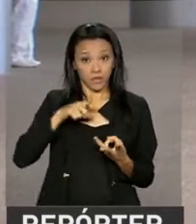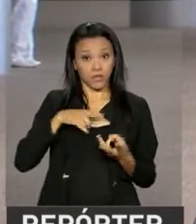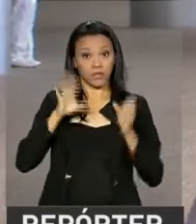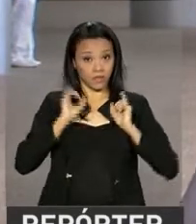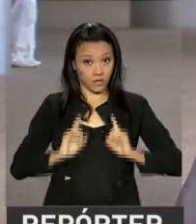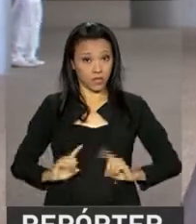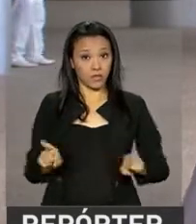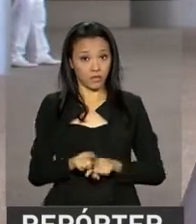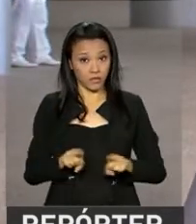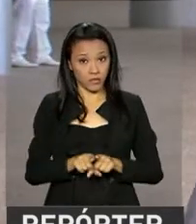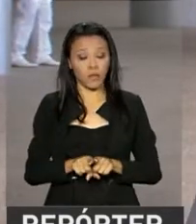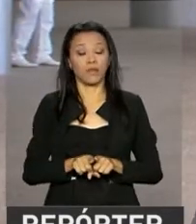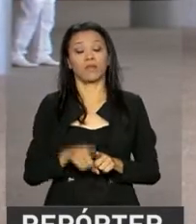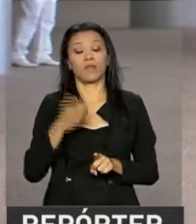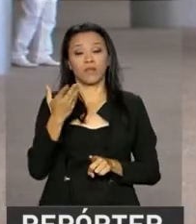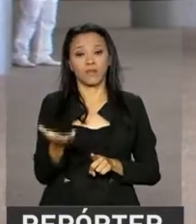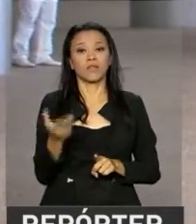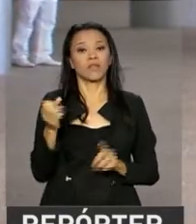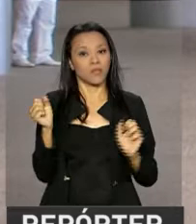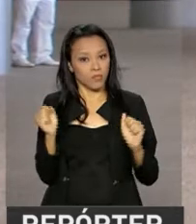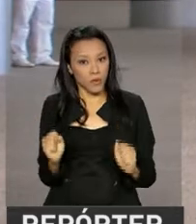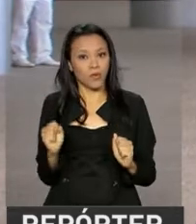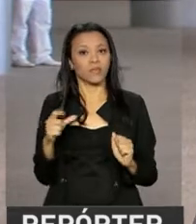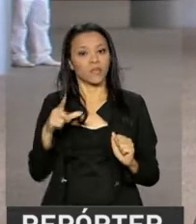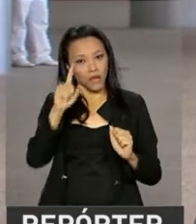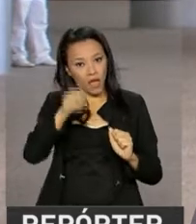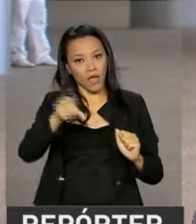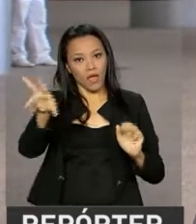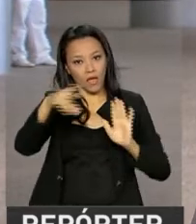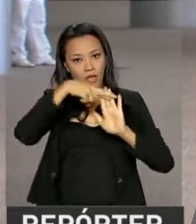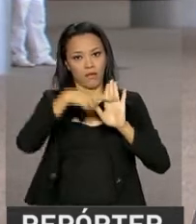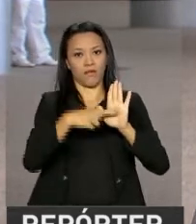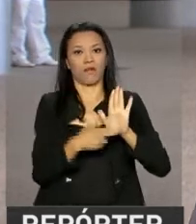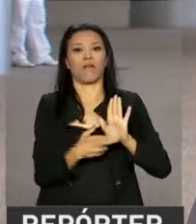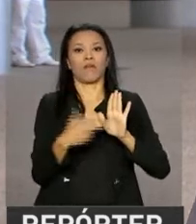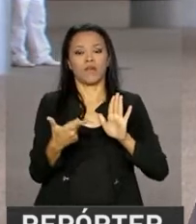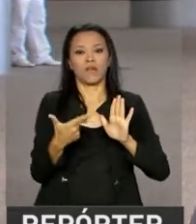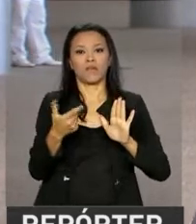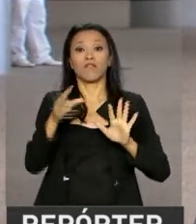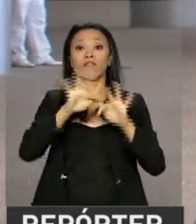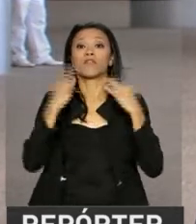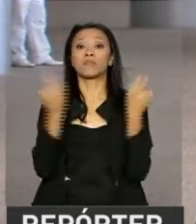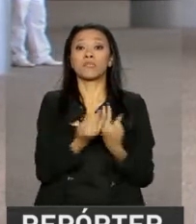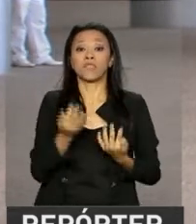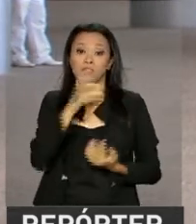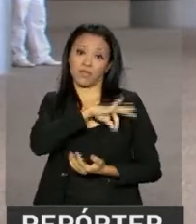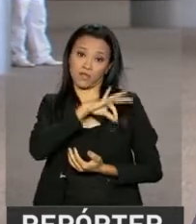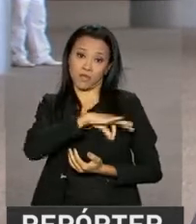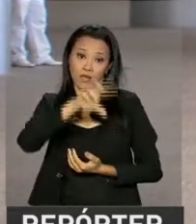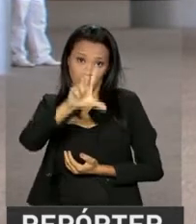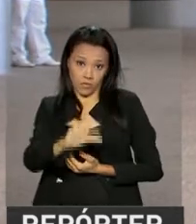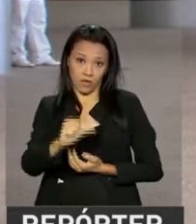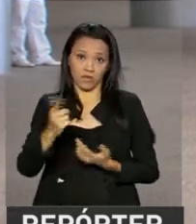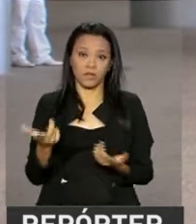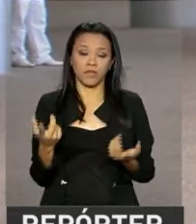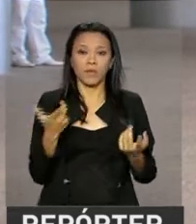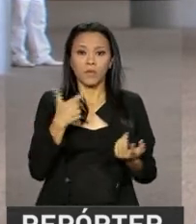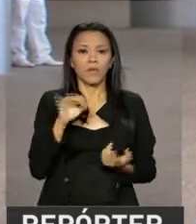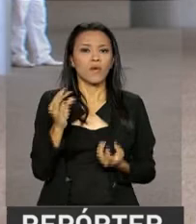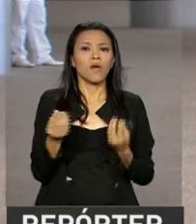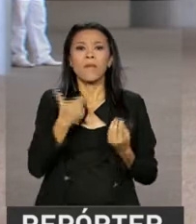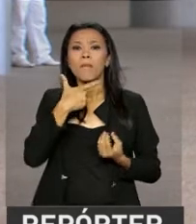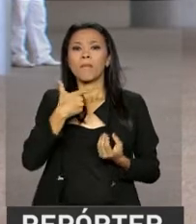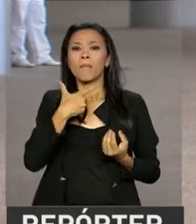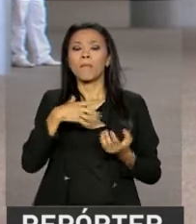deficiência além de fazer parte dessa regra de fazer parte da família de baixa renda o leandro é pra participar do programa